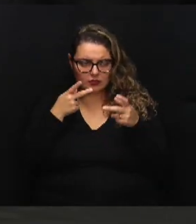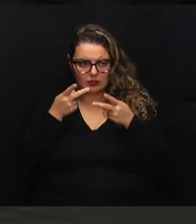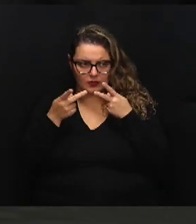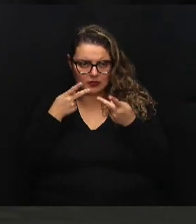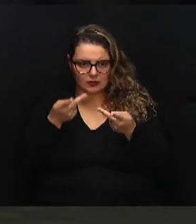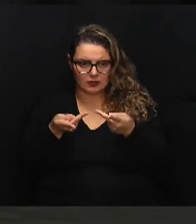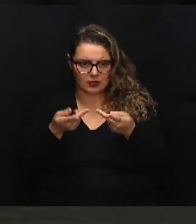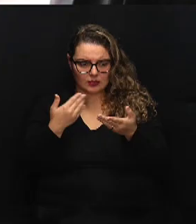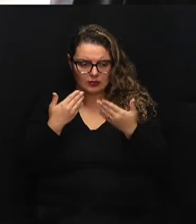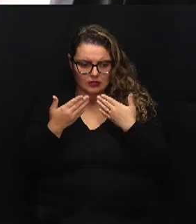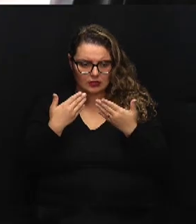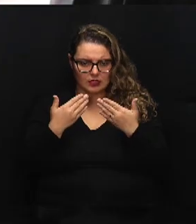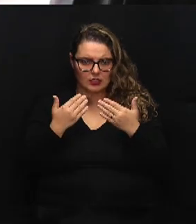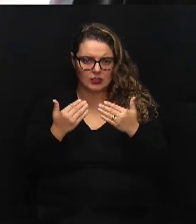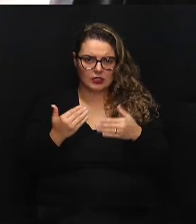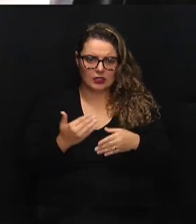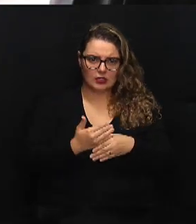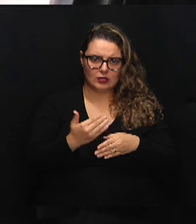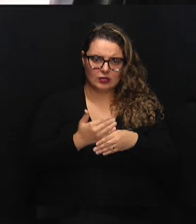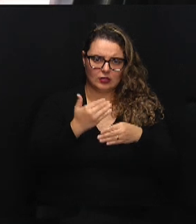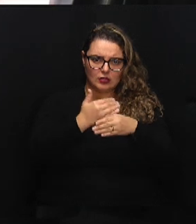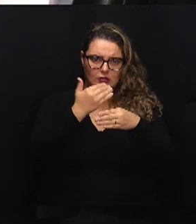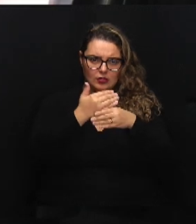ele vai ser construído com